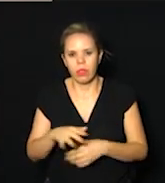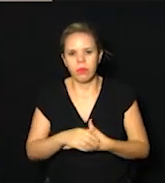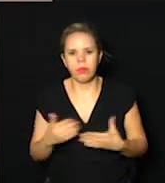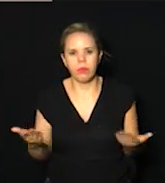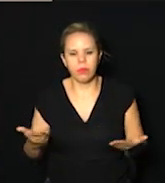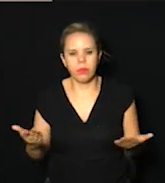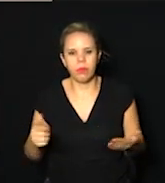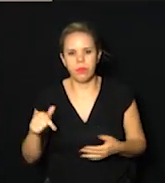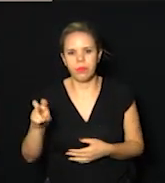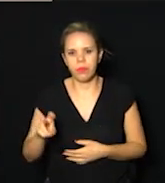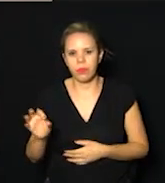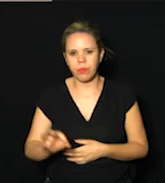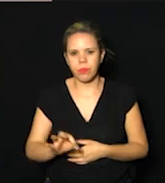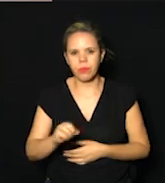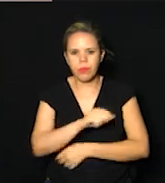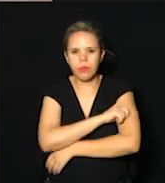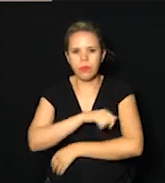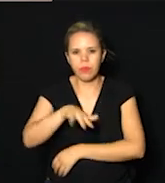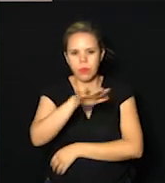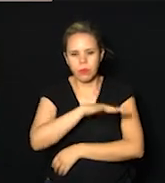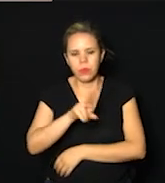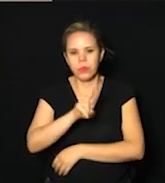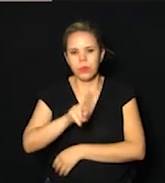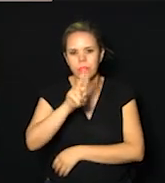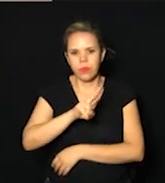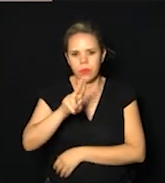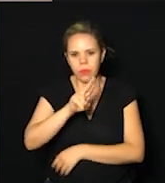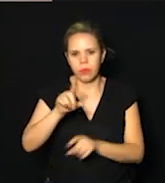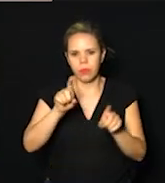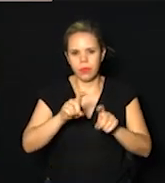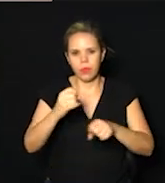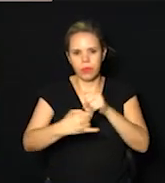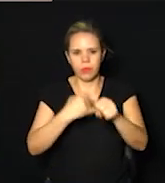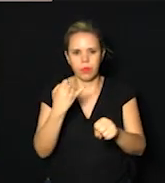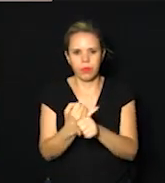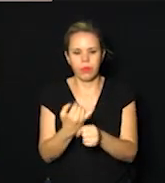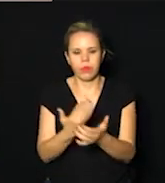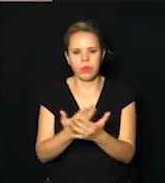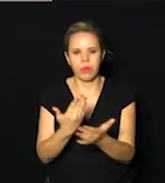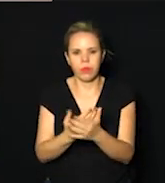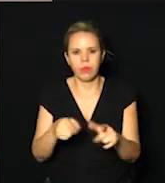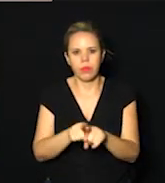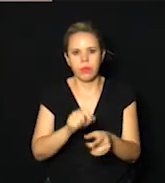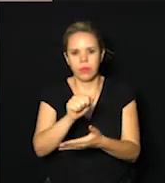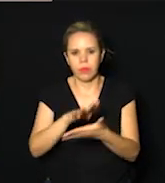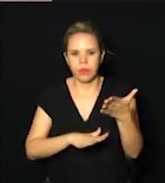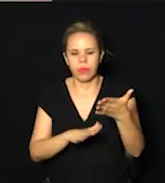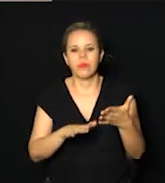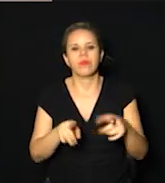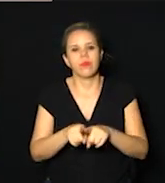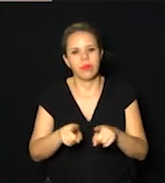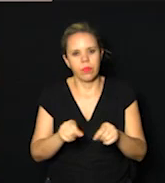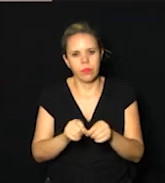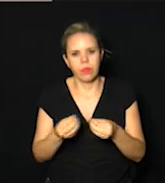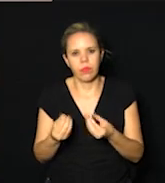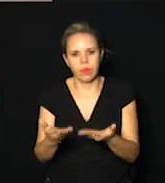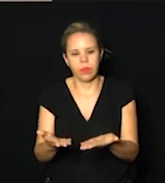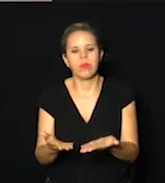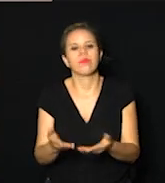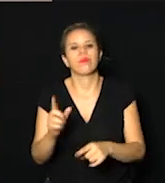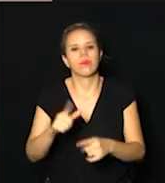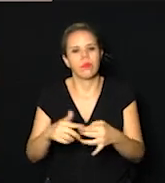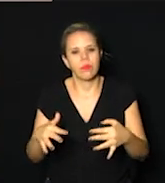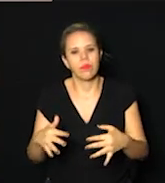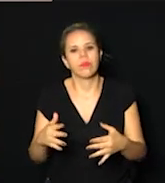Hoje, 75% dos alunos utilizam as plataformas digitais, além de atividades remotas, também foi entregue aí